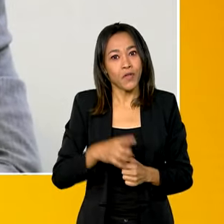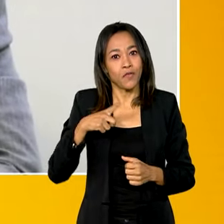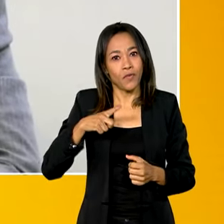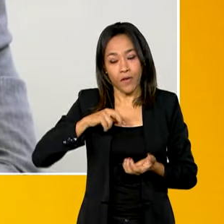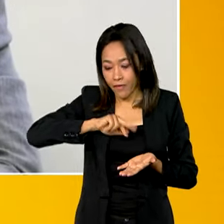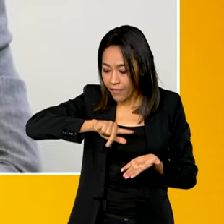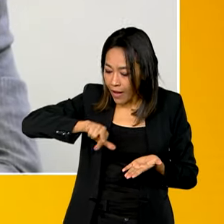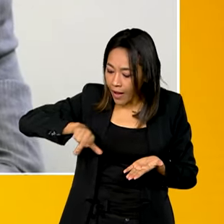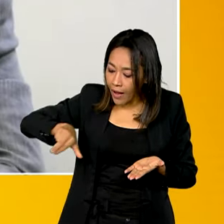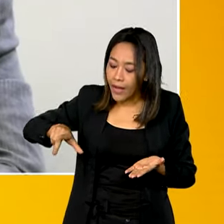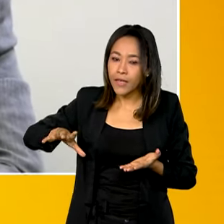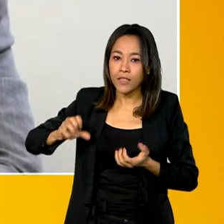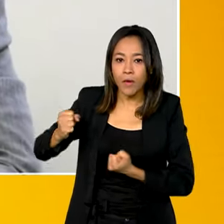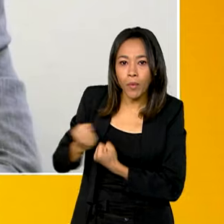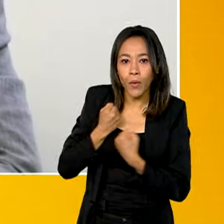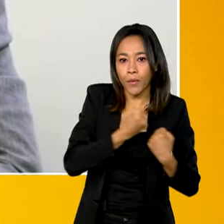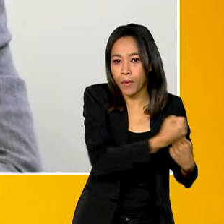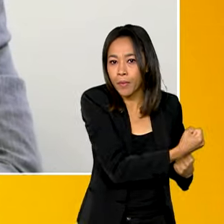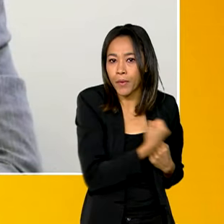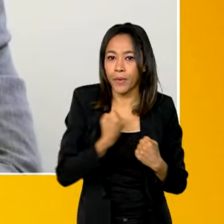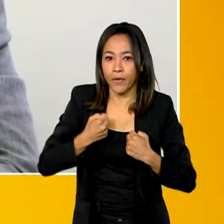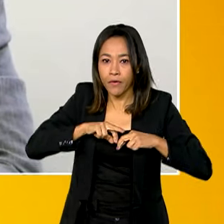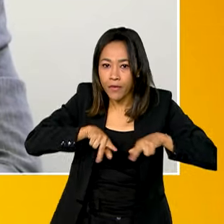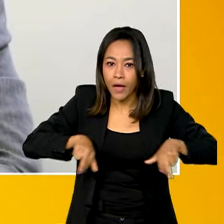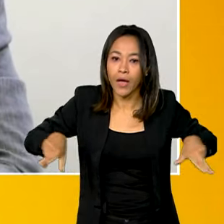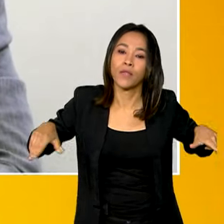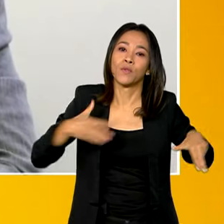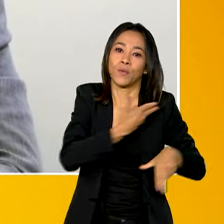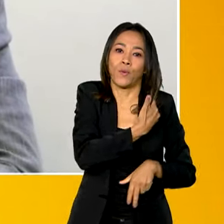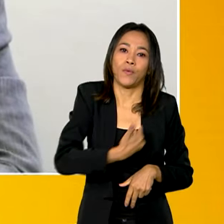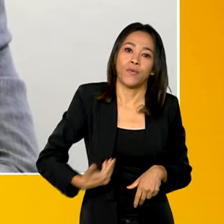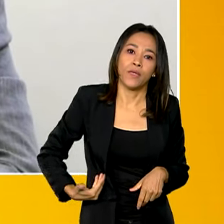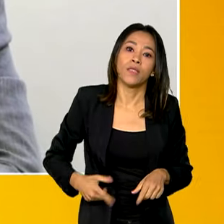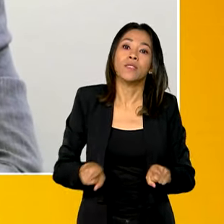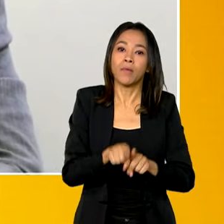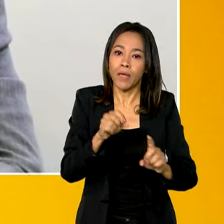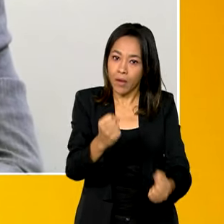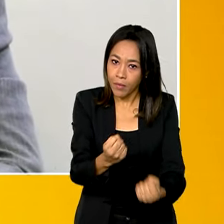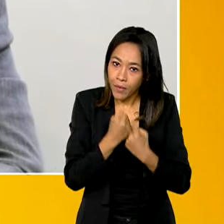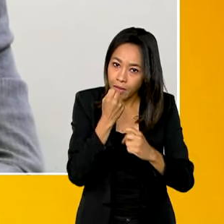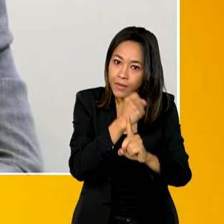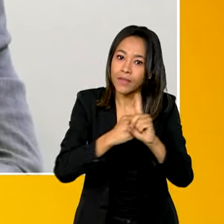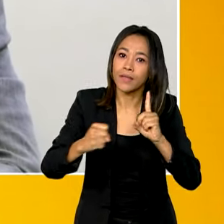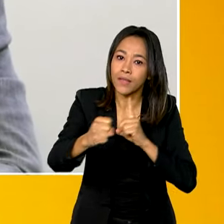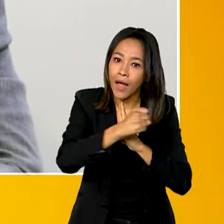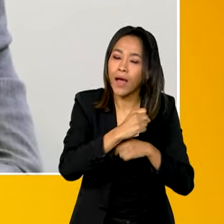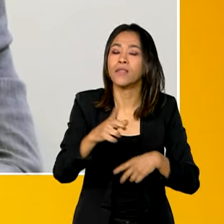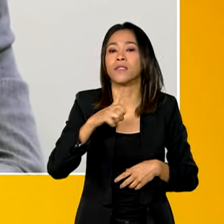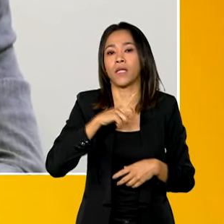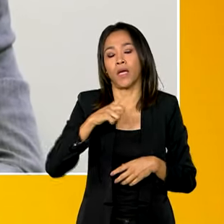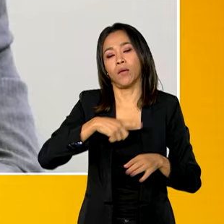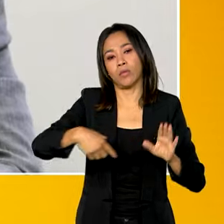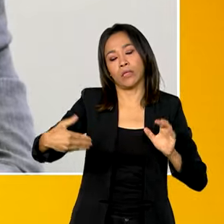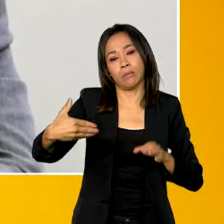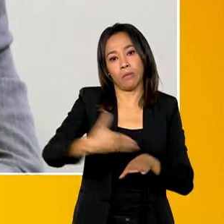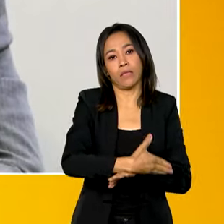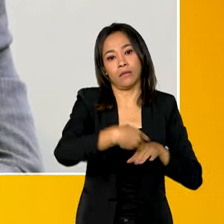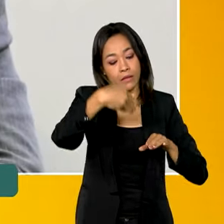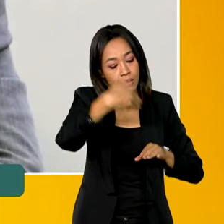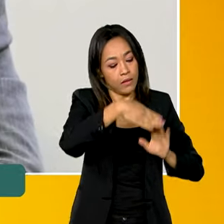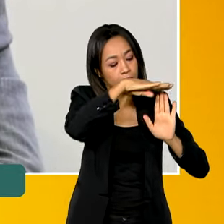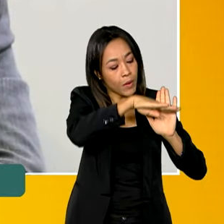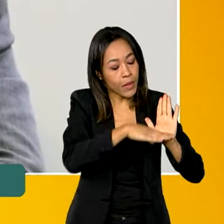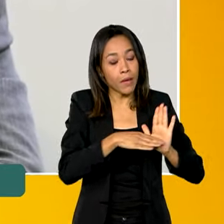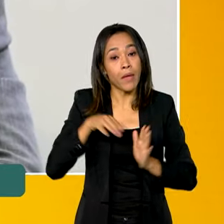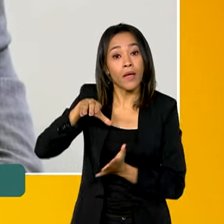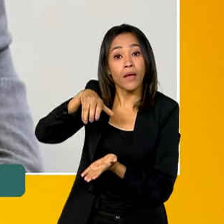aqui entre instituições governamentais e da sociedade civil Então a gente tem aqui participando desse programa do Connect startups O